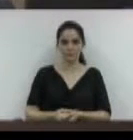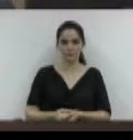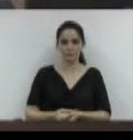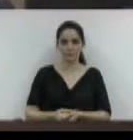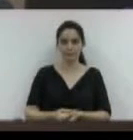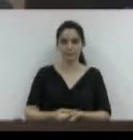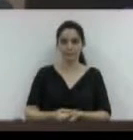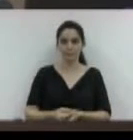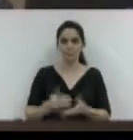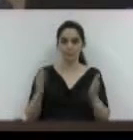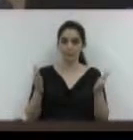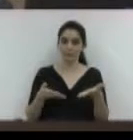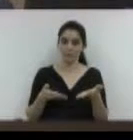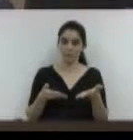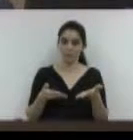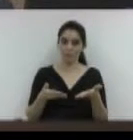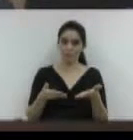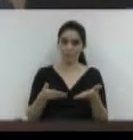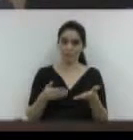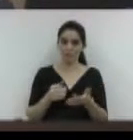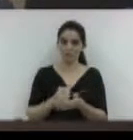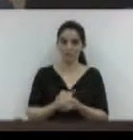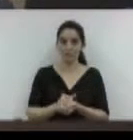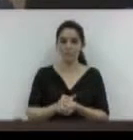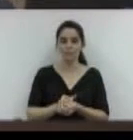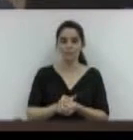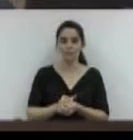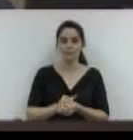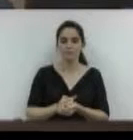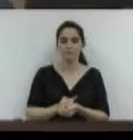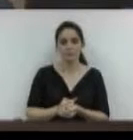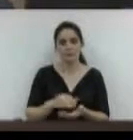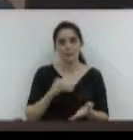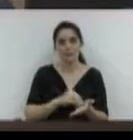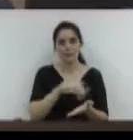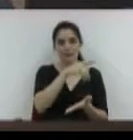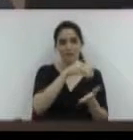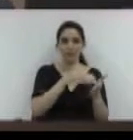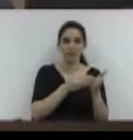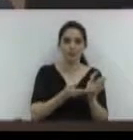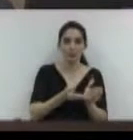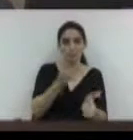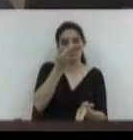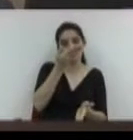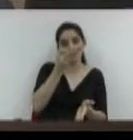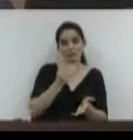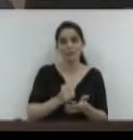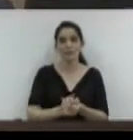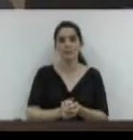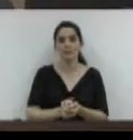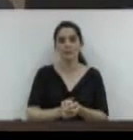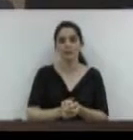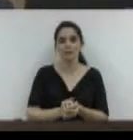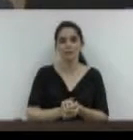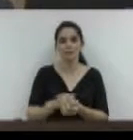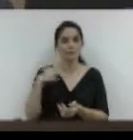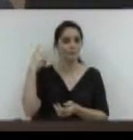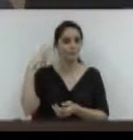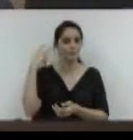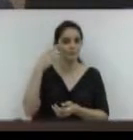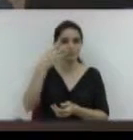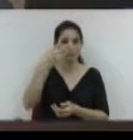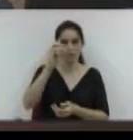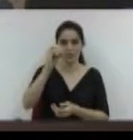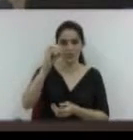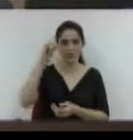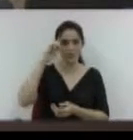para aplicar a penalidade de perda temporária / suspensão do exercício do mandato pelo período de